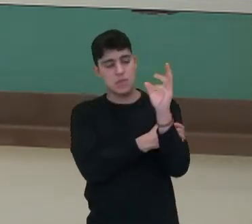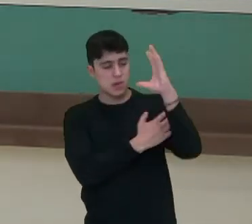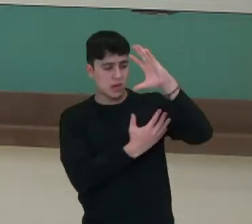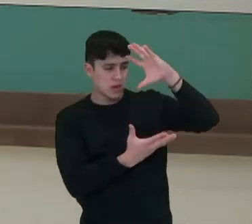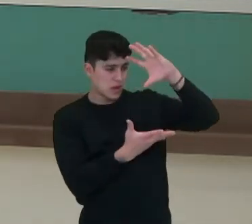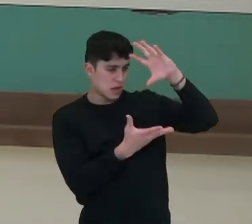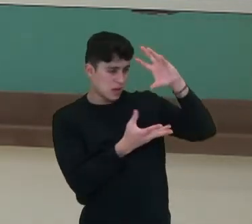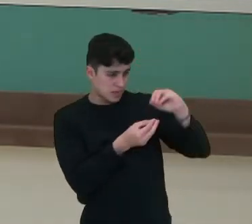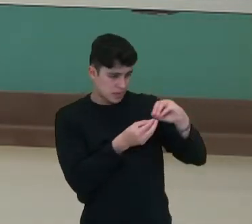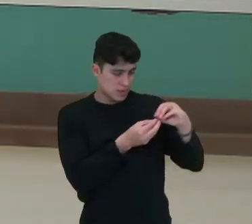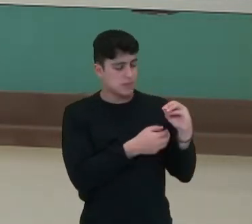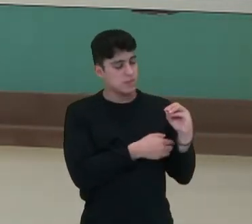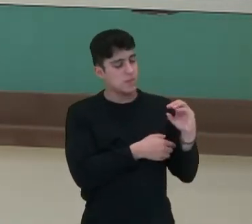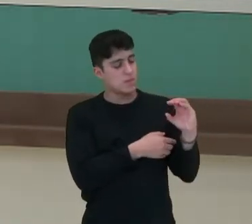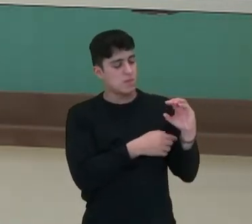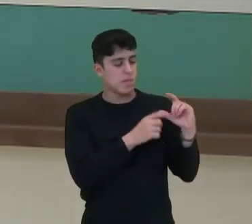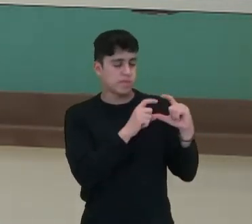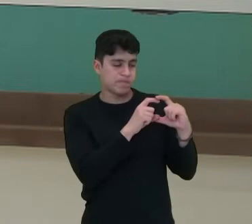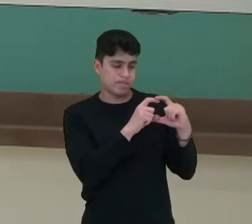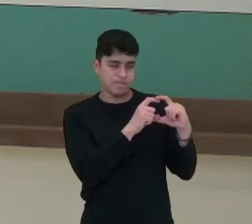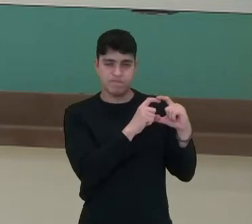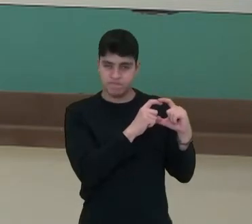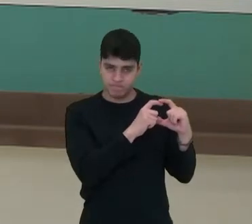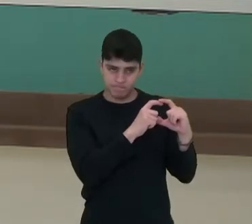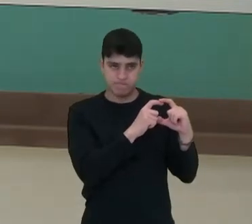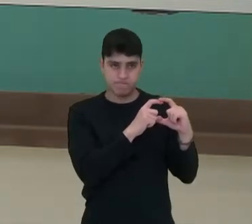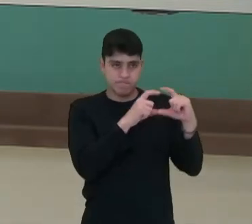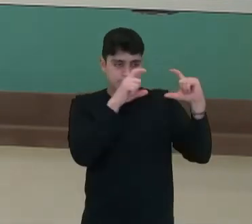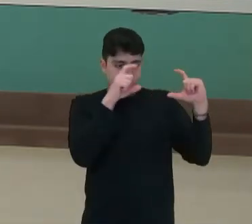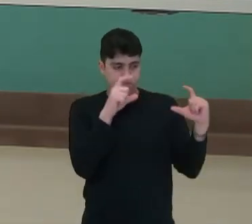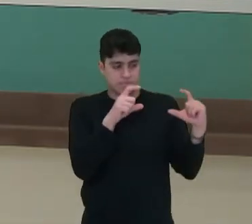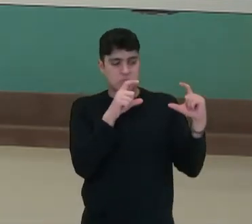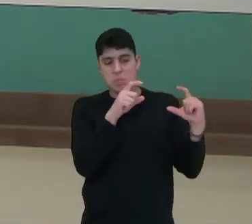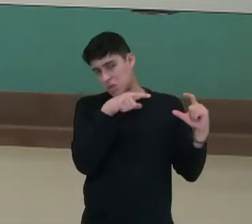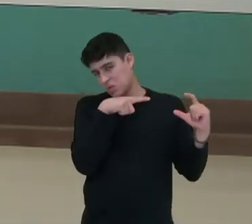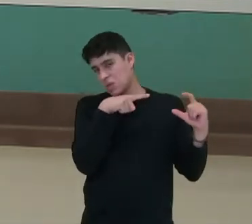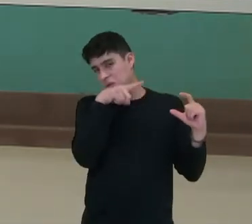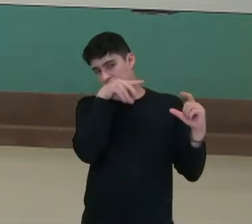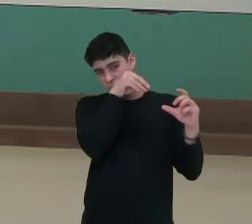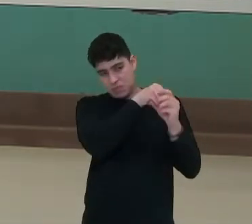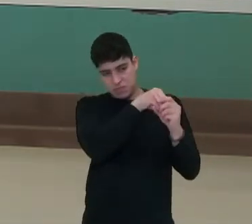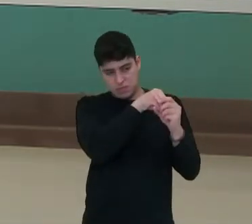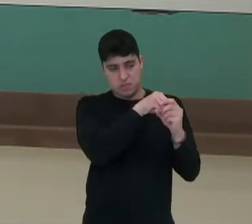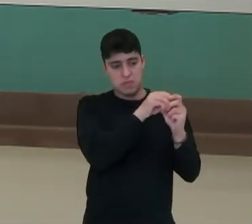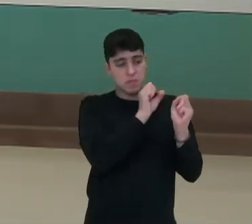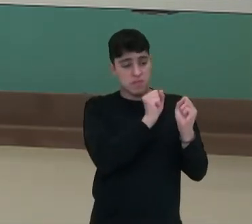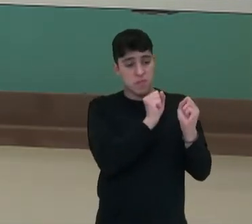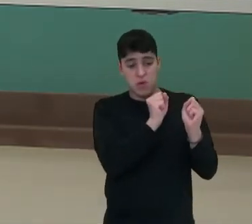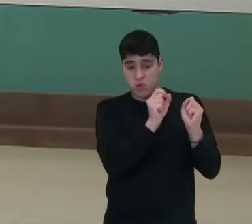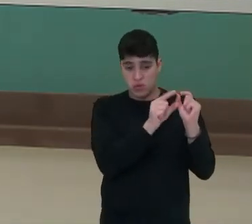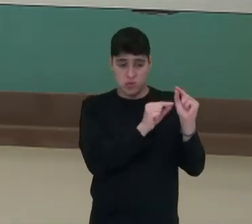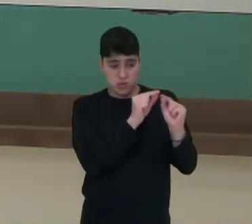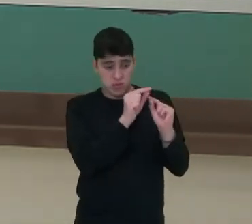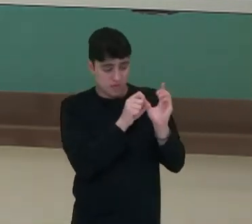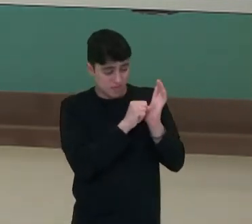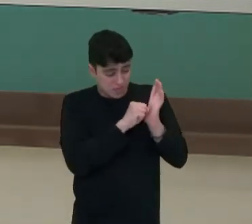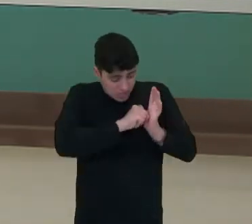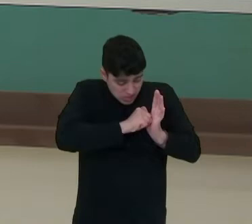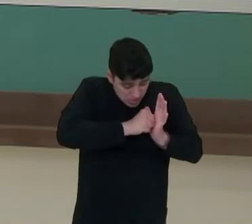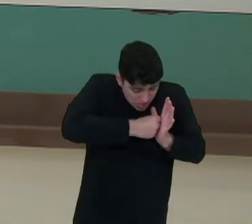temos essa bolha. Ela aumentou de tamanho, ela está ali presente. Ela pode comprimir alguma região, mas ela